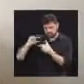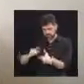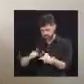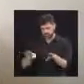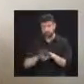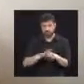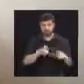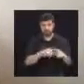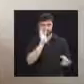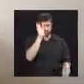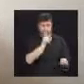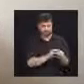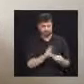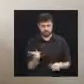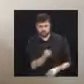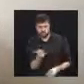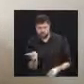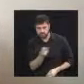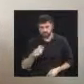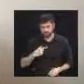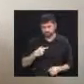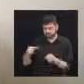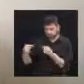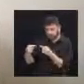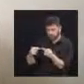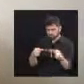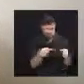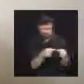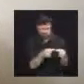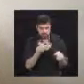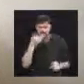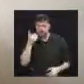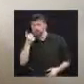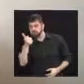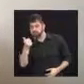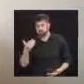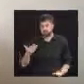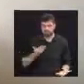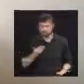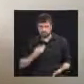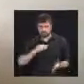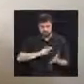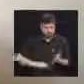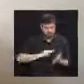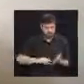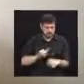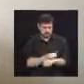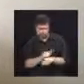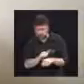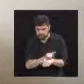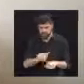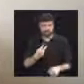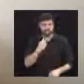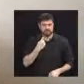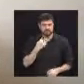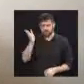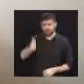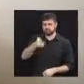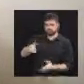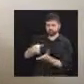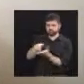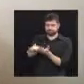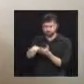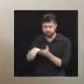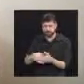mãos. Tá? Às vezes você se adapta melhor do que com uma técnica ou com outra, mas você não pode deixar.